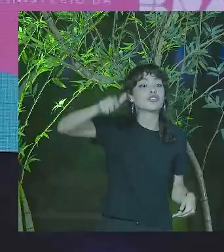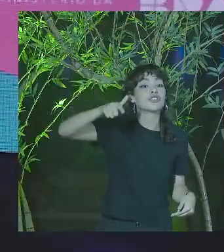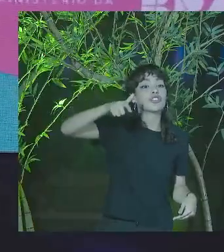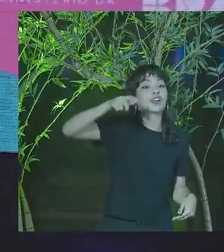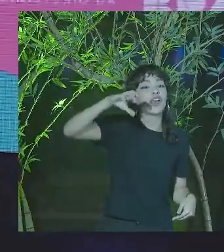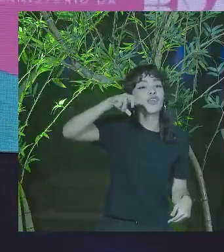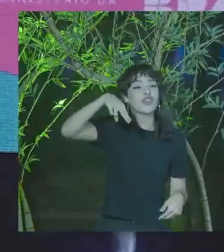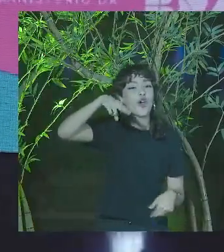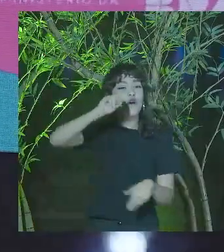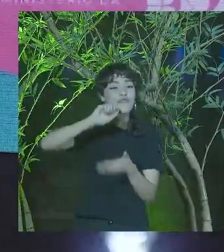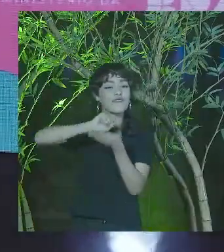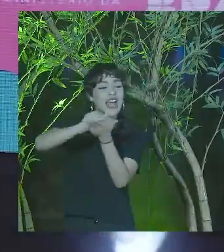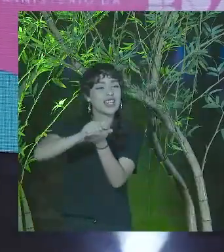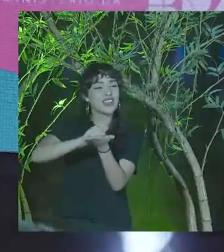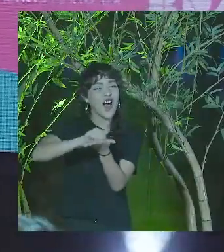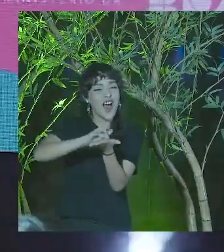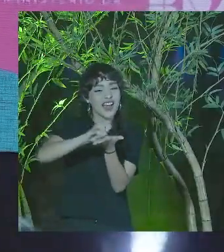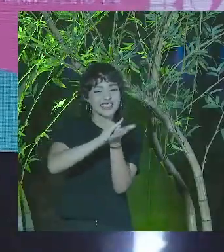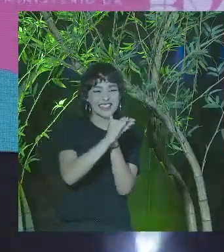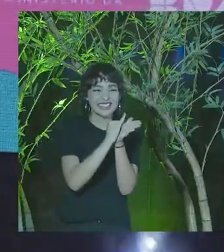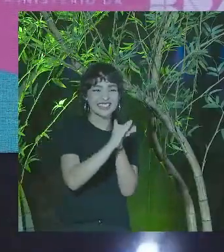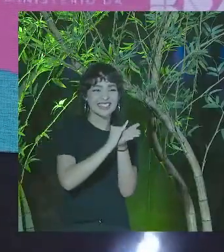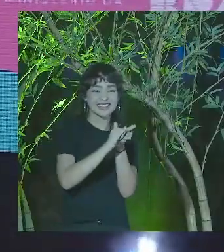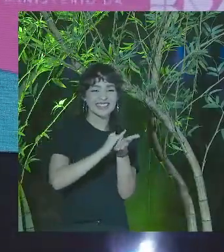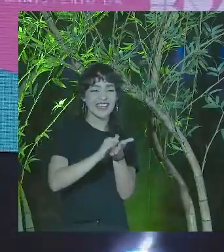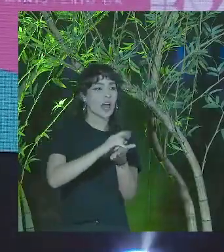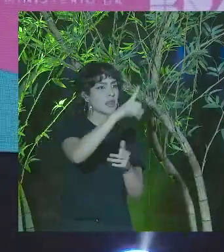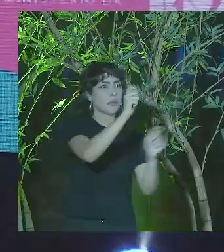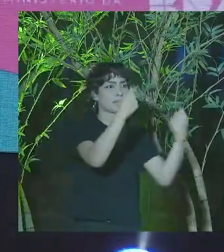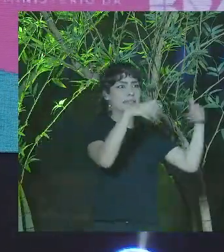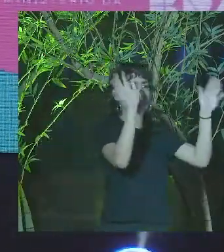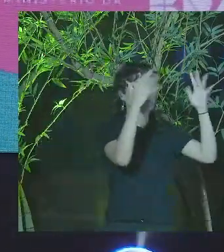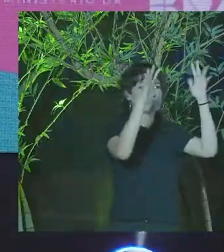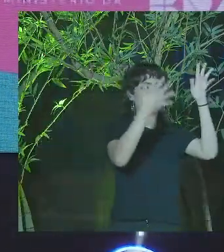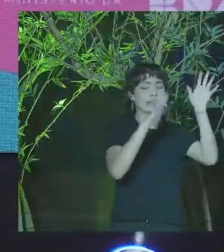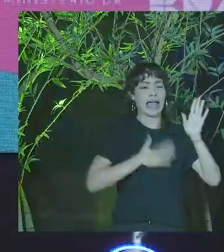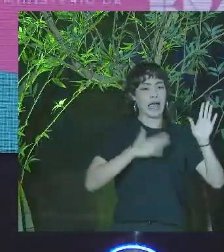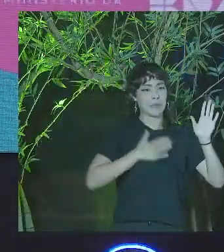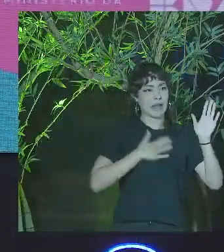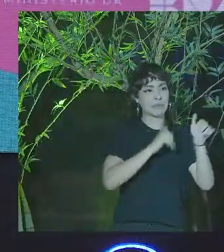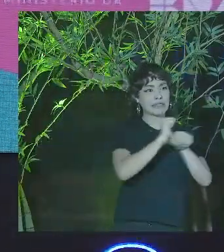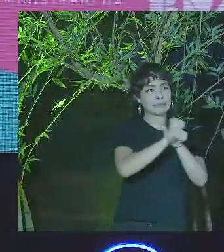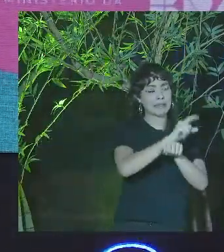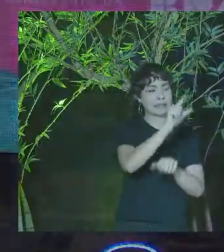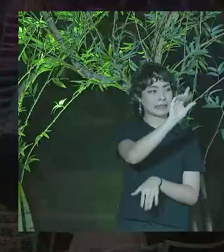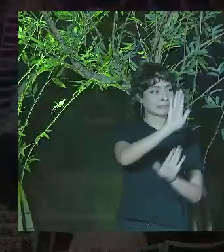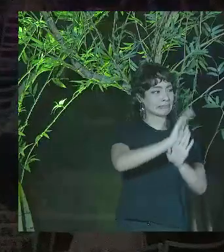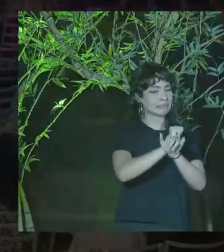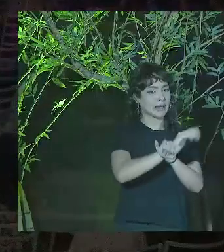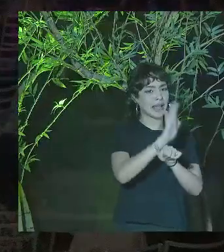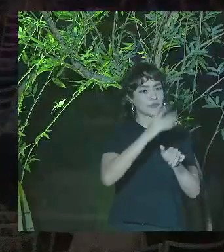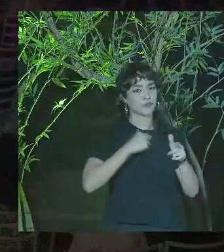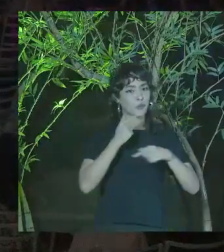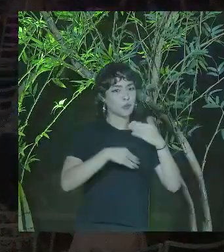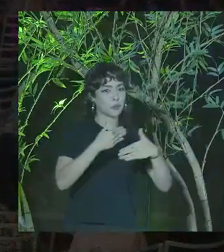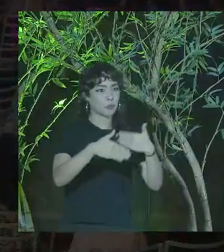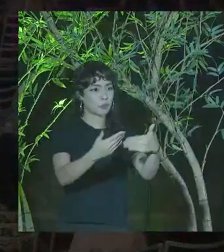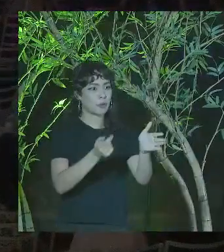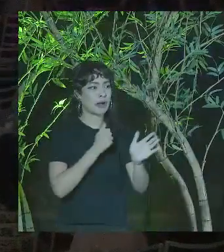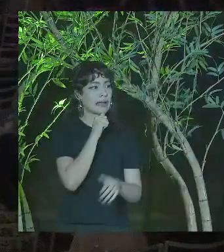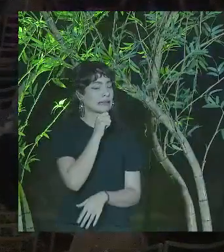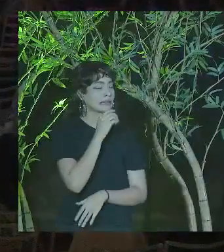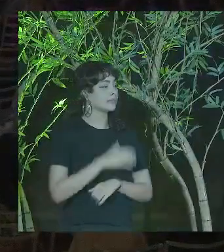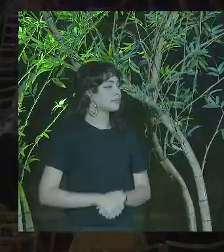York. Entendeu? Não precisa bater palma ainda que tem mais, depois vocês vão cansar. Tem muita coisa, entendeu? Eu vou ficar lendo assim aos poucos. Entendeu? Ela veio direto de